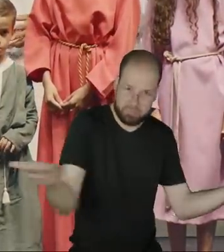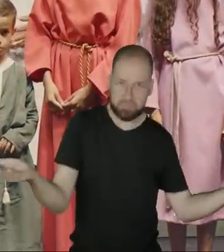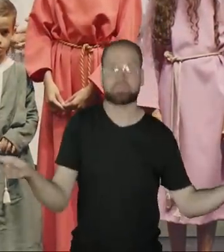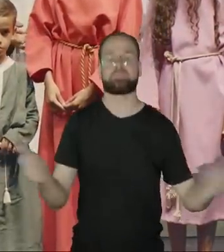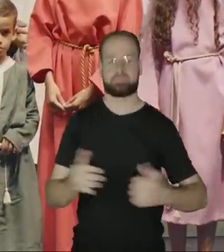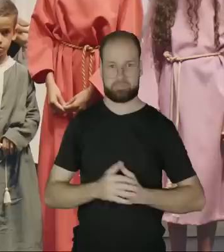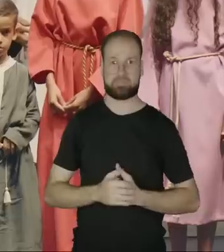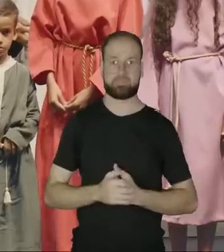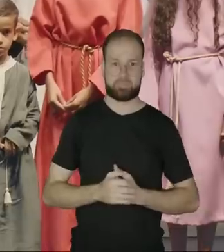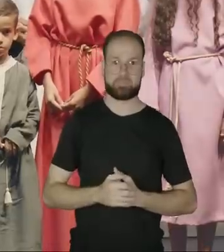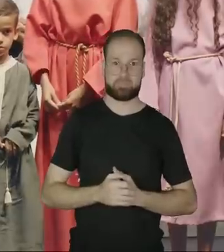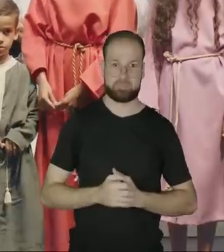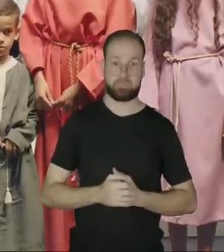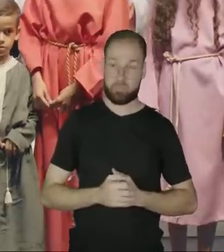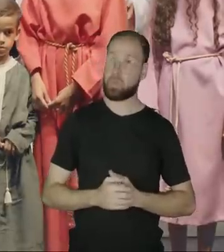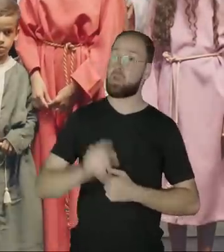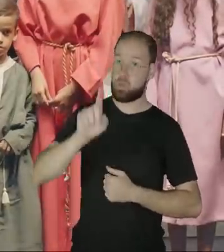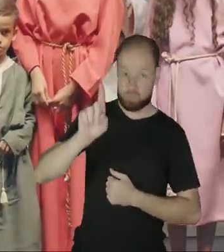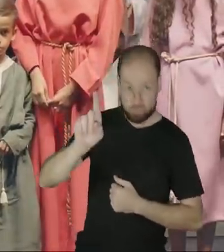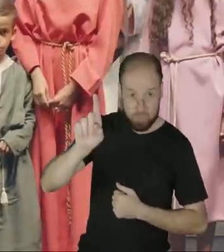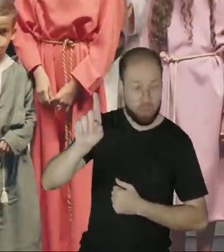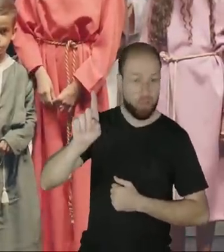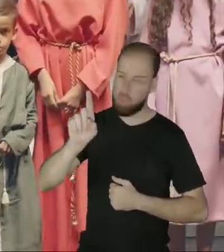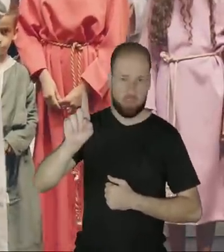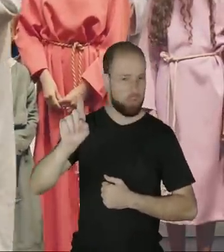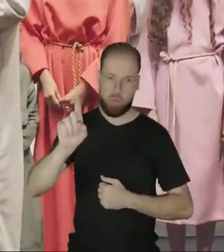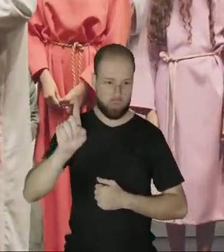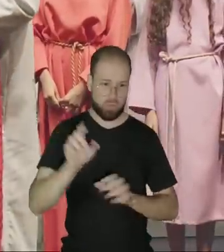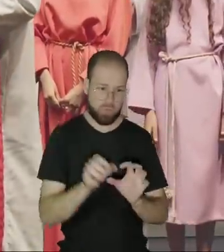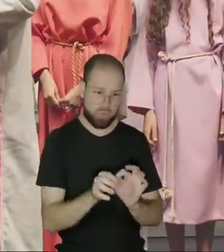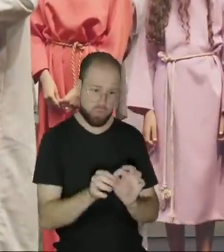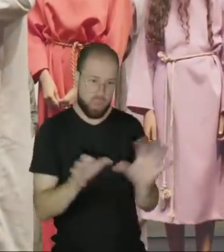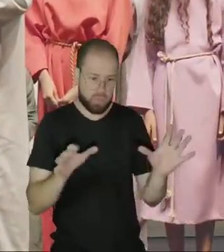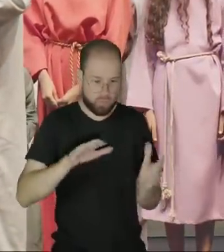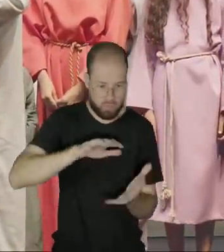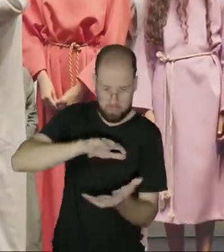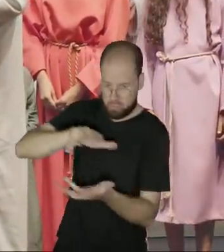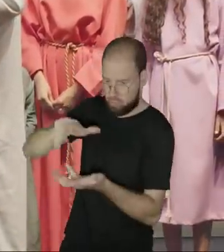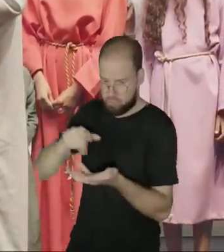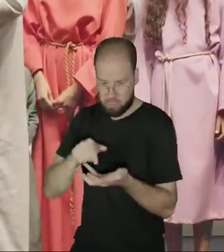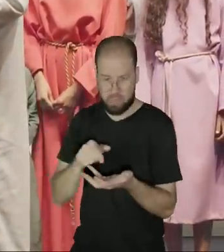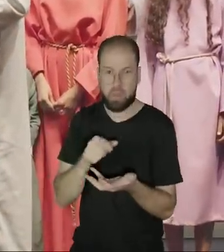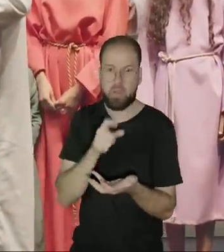Tu não deixastes fria a terra. Tu